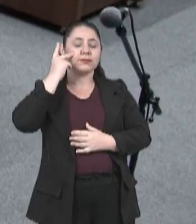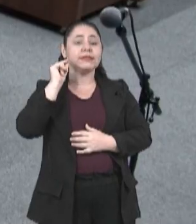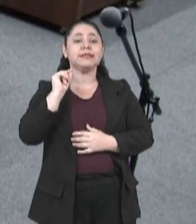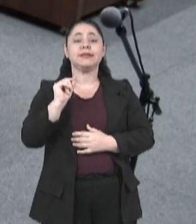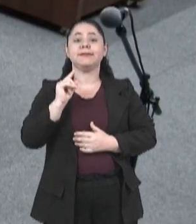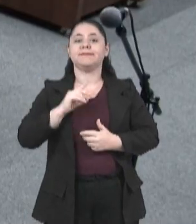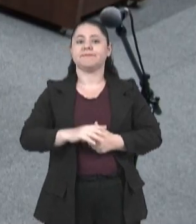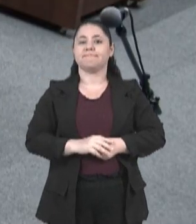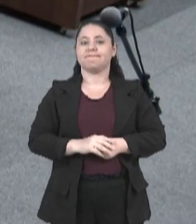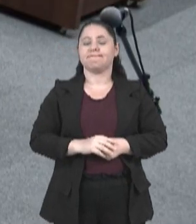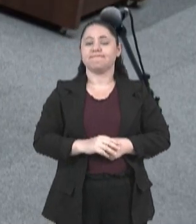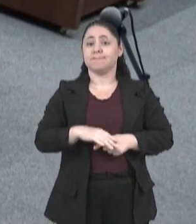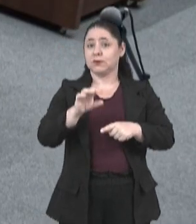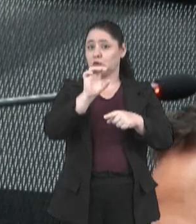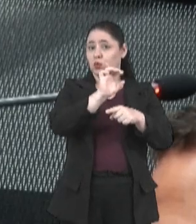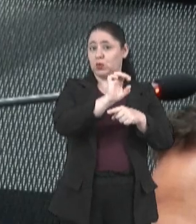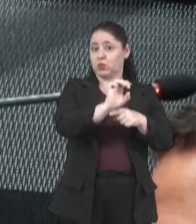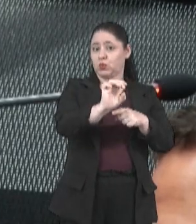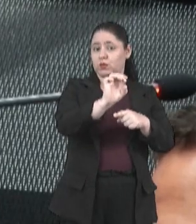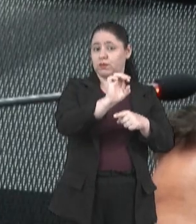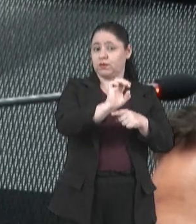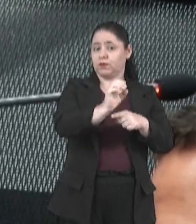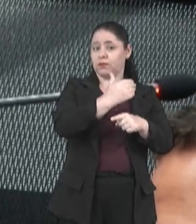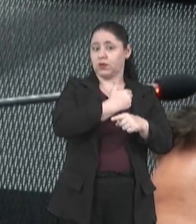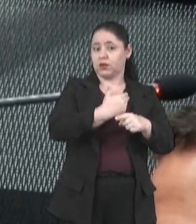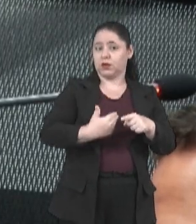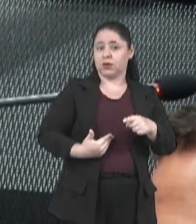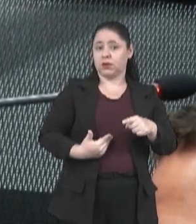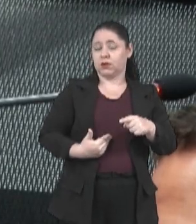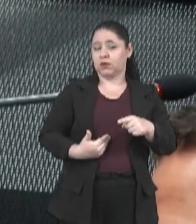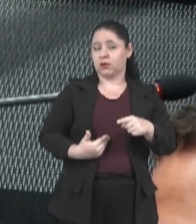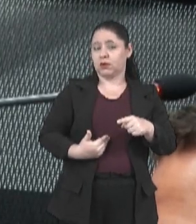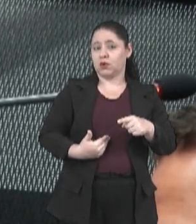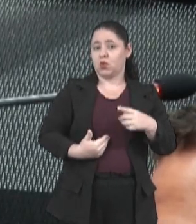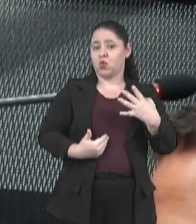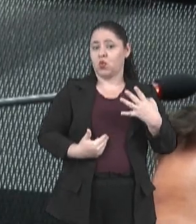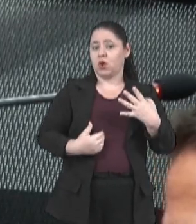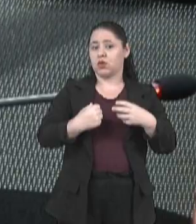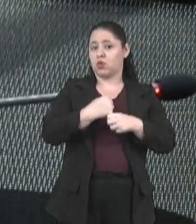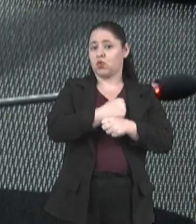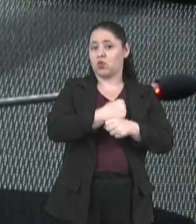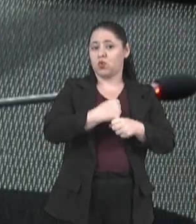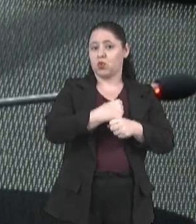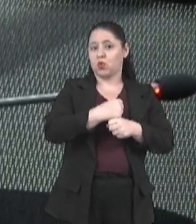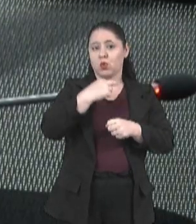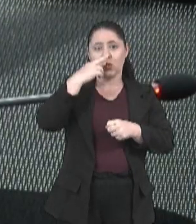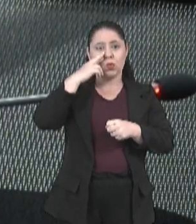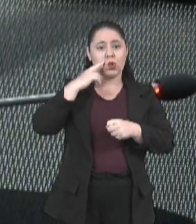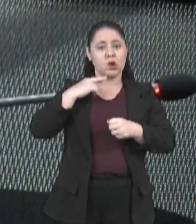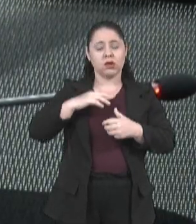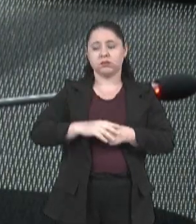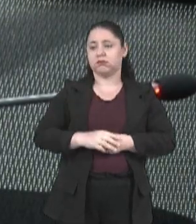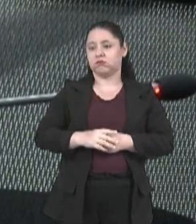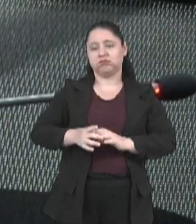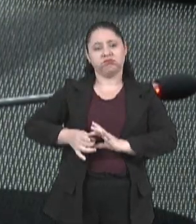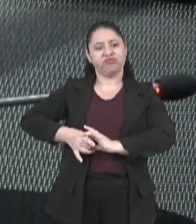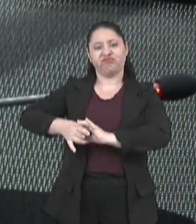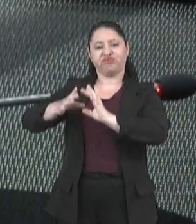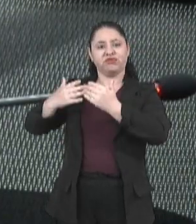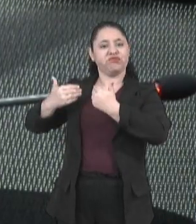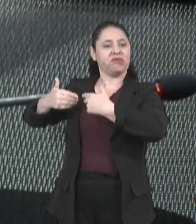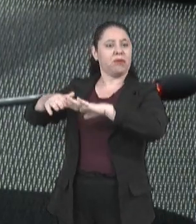de que o Estado, só nesses 4 anos do governo Rio, está abrindo mão, como